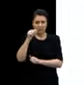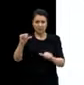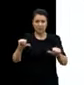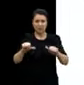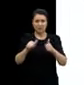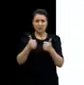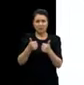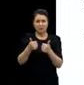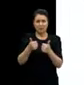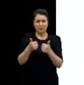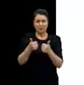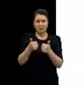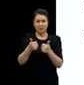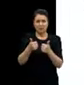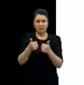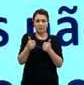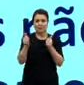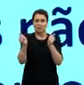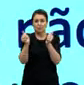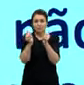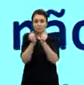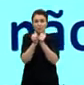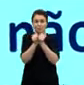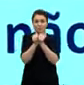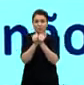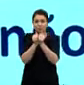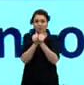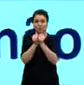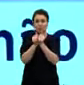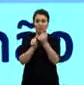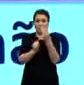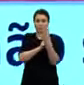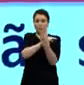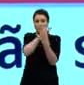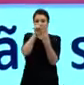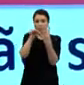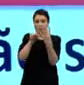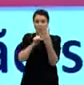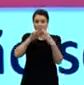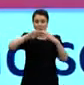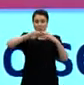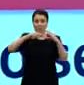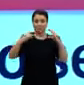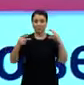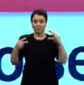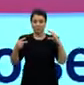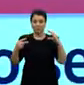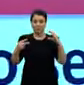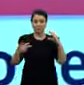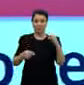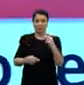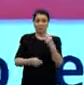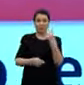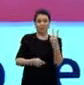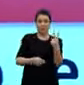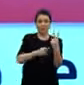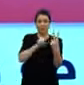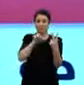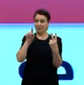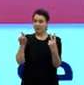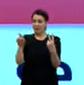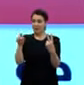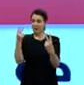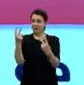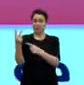imagem dá para ver melhor, ó. Juntinhas, então, são 4, né? 4 cromossomos. 2 indo para um lado, 2 indo para o